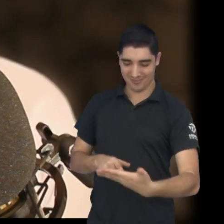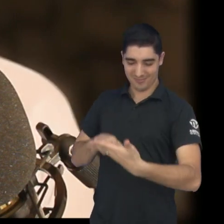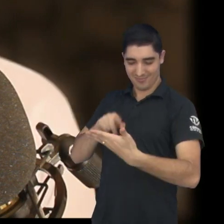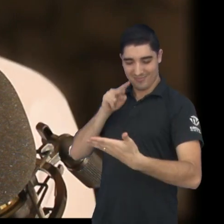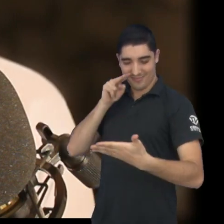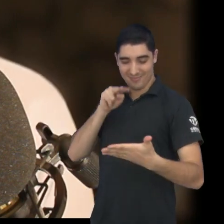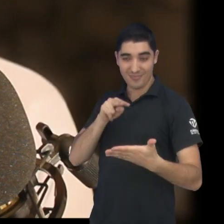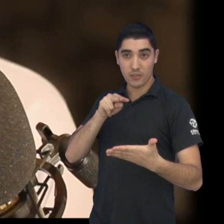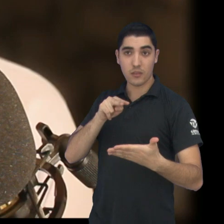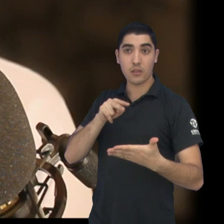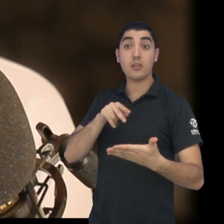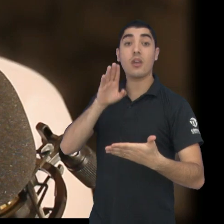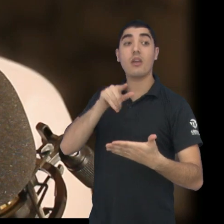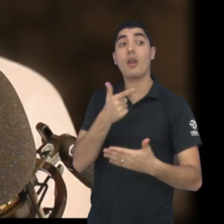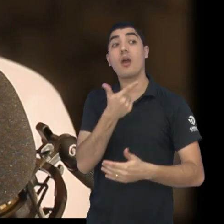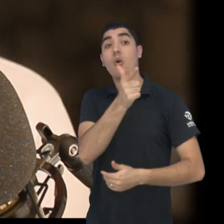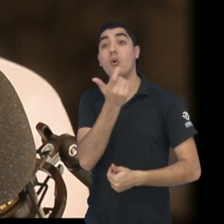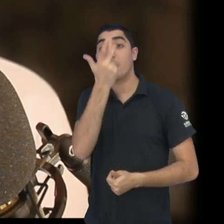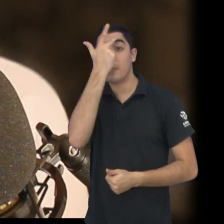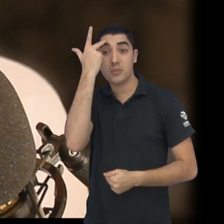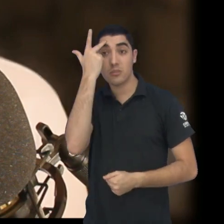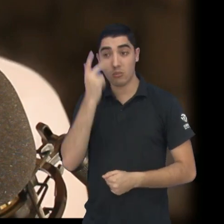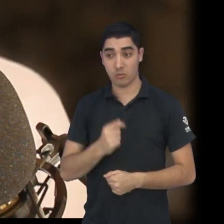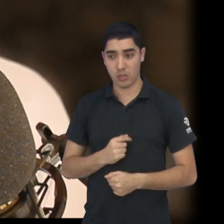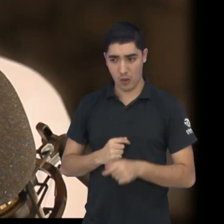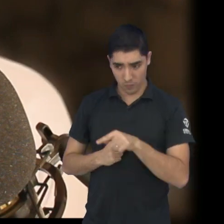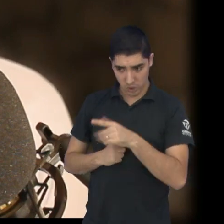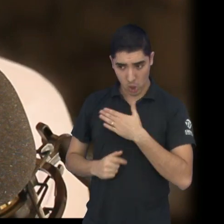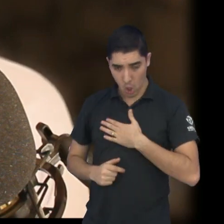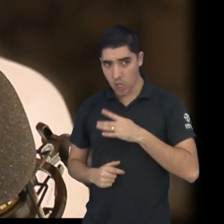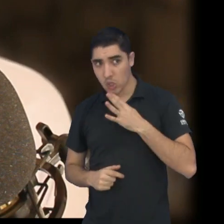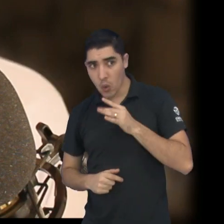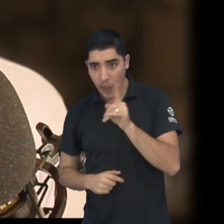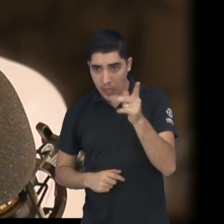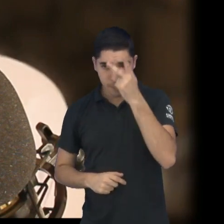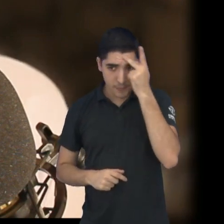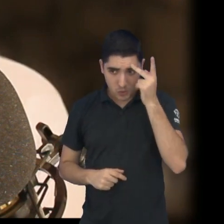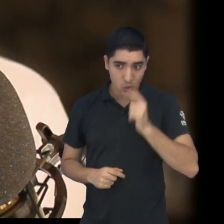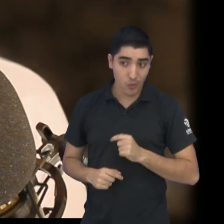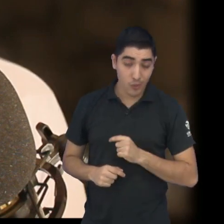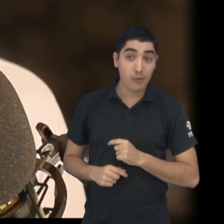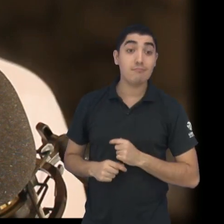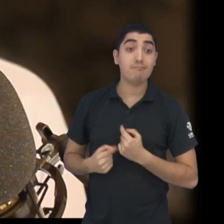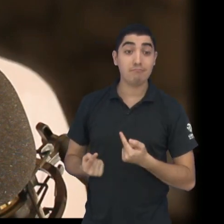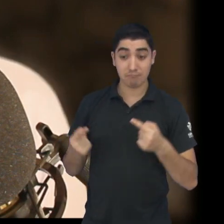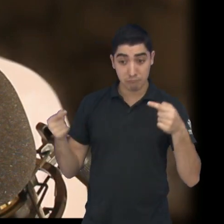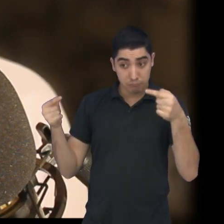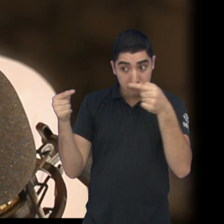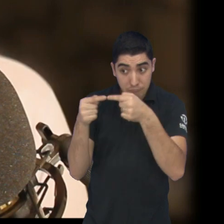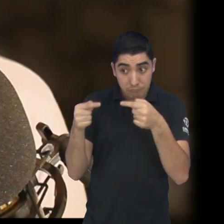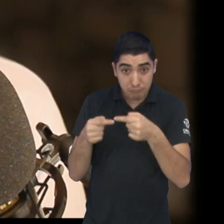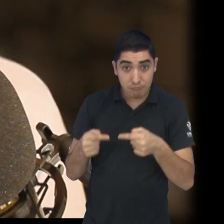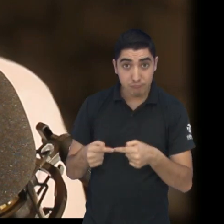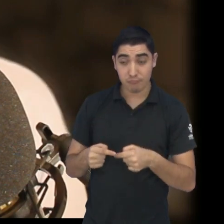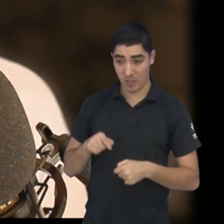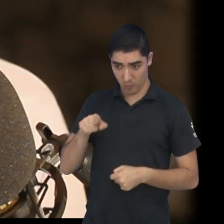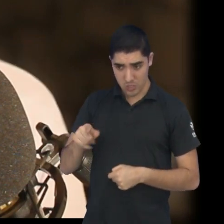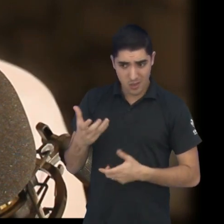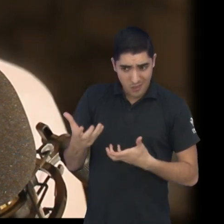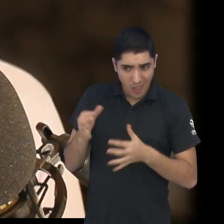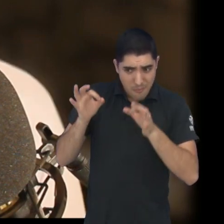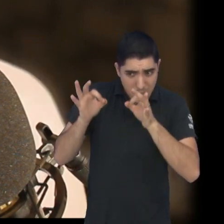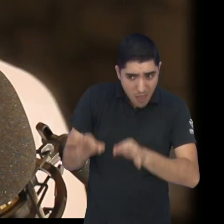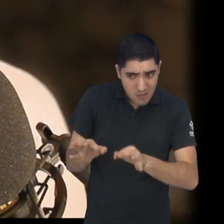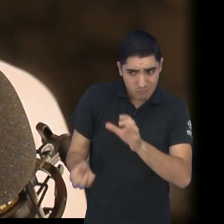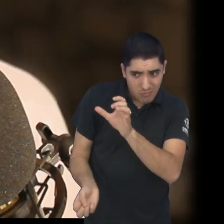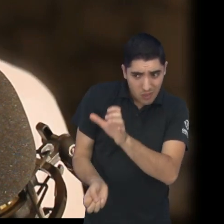as pessoas que a gente realmente quer que assista? Essa persona online que a gente está criando é a persona online que a gente gostaria de estar criando? Isso reflete